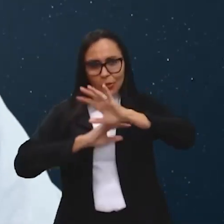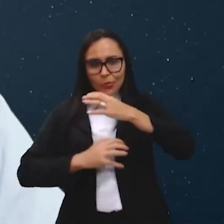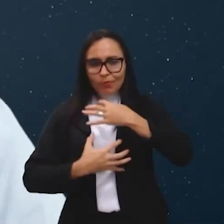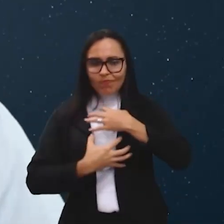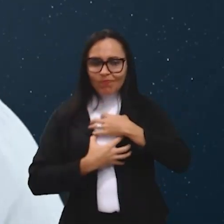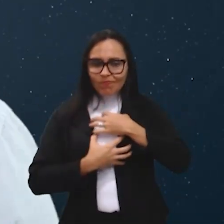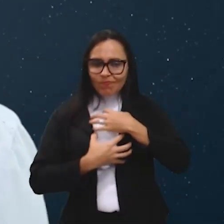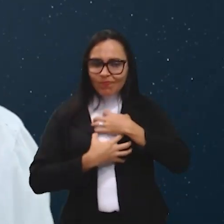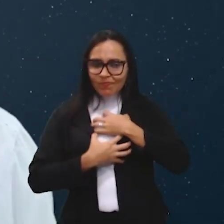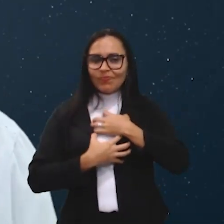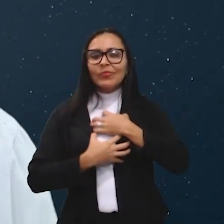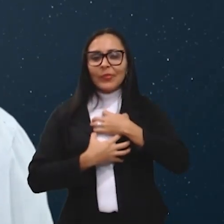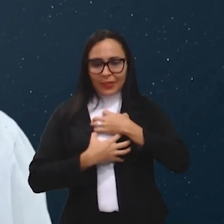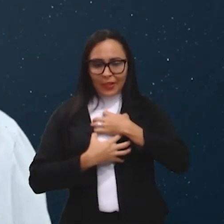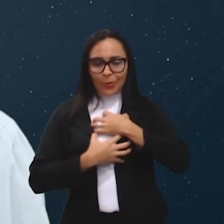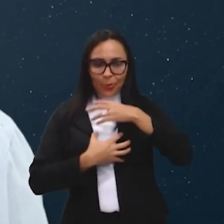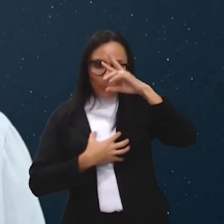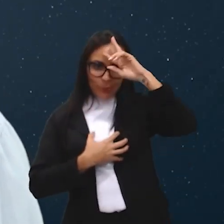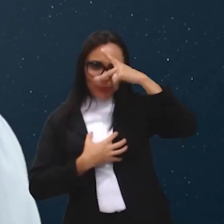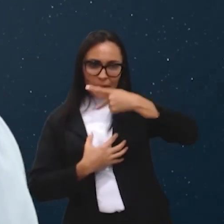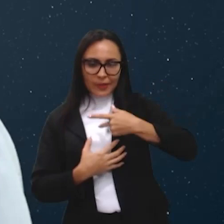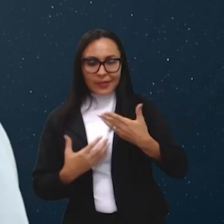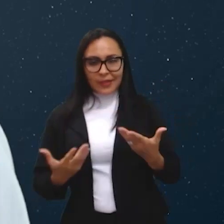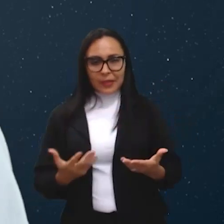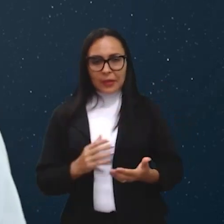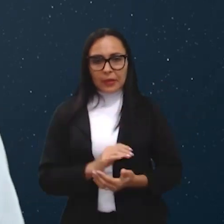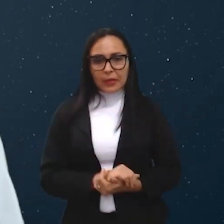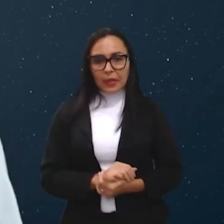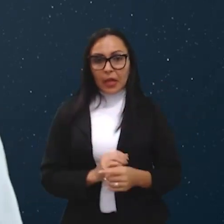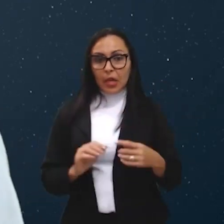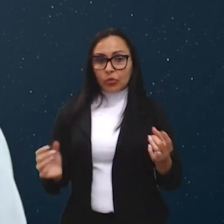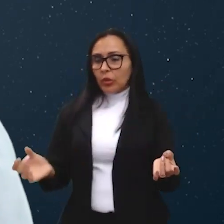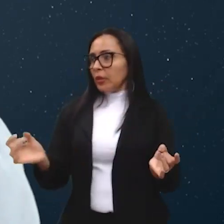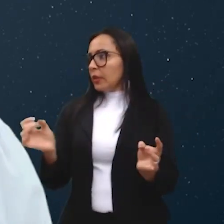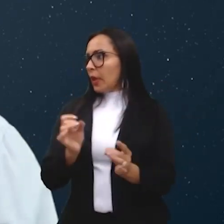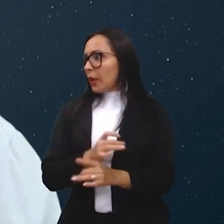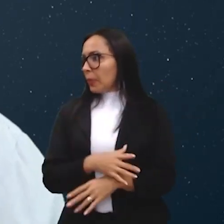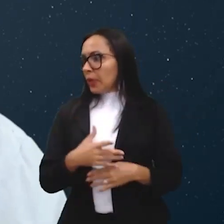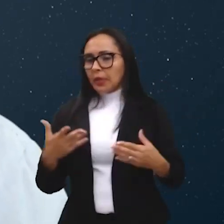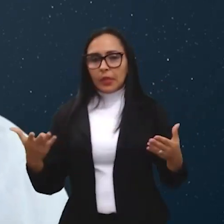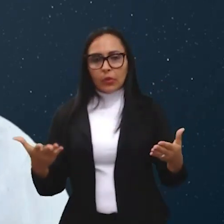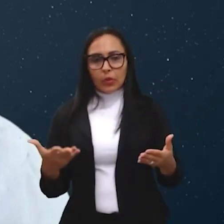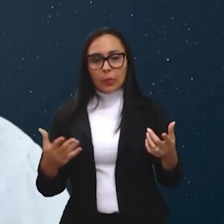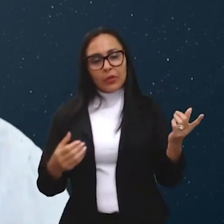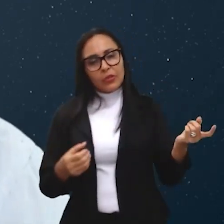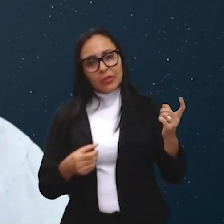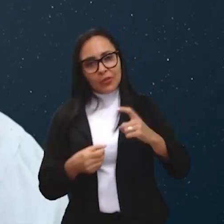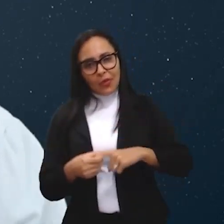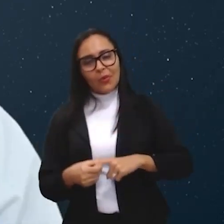do homem em si. Né? É isso aí, gente. A gente termina por aqui, mas a gente volta,